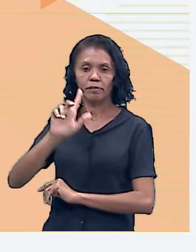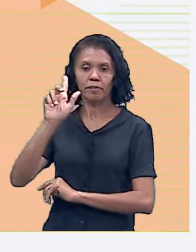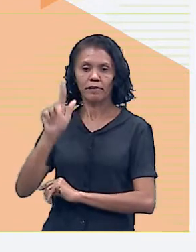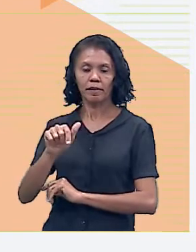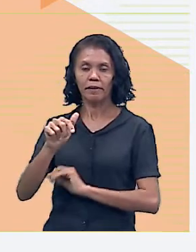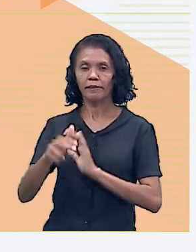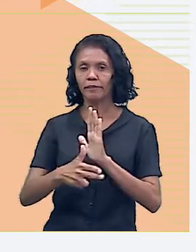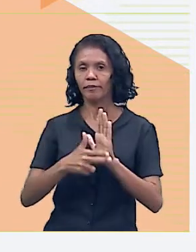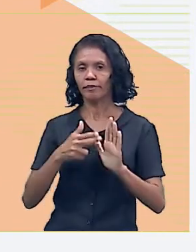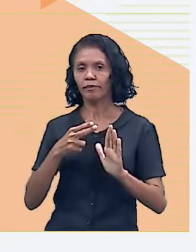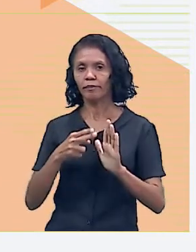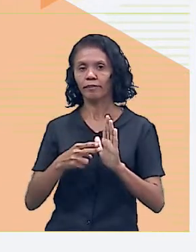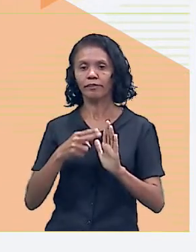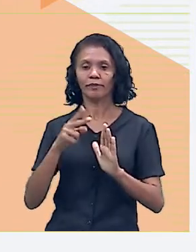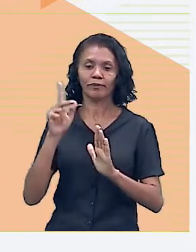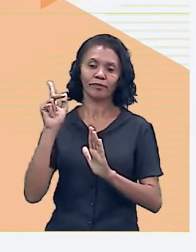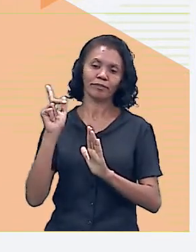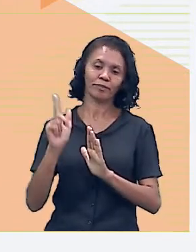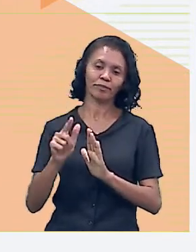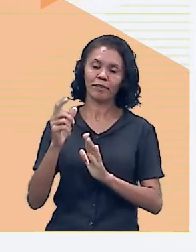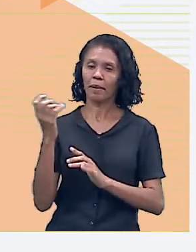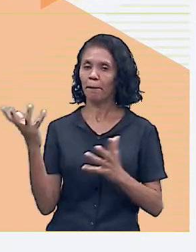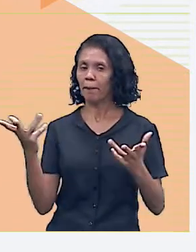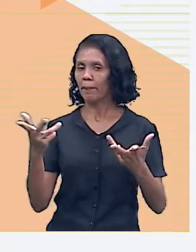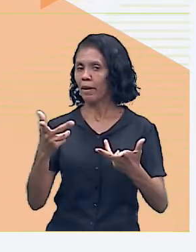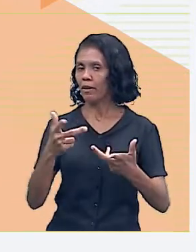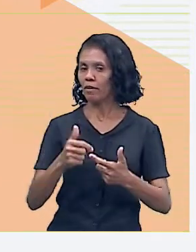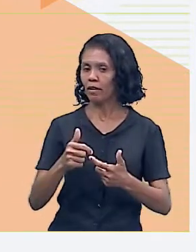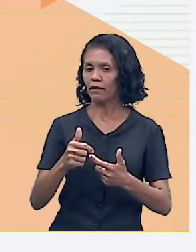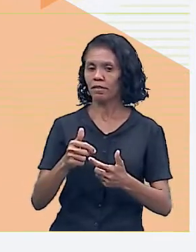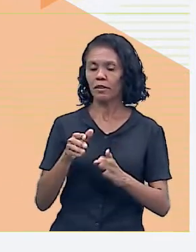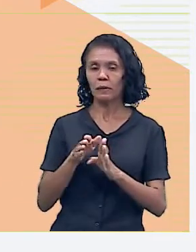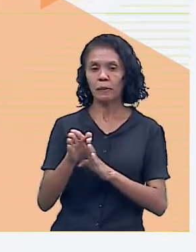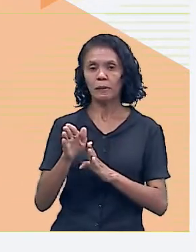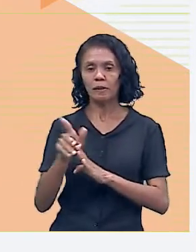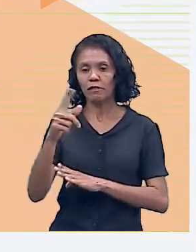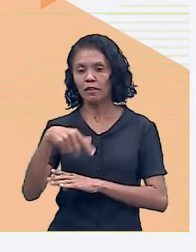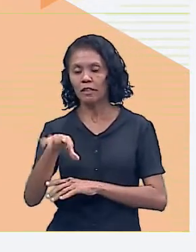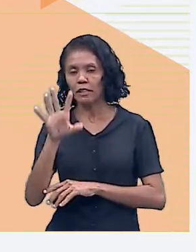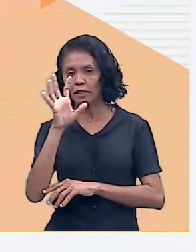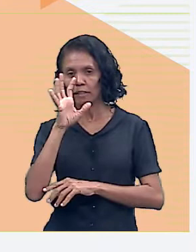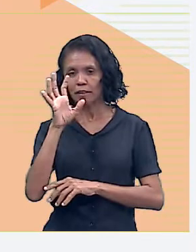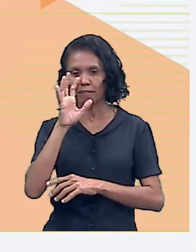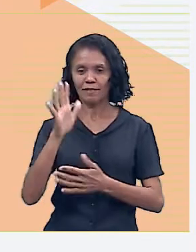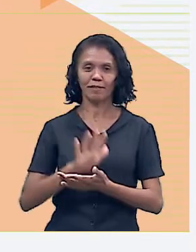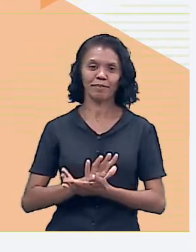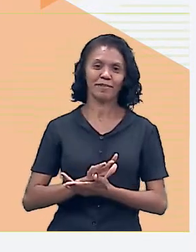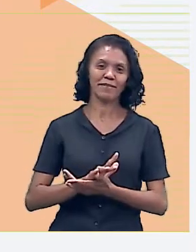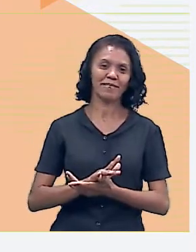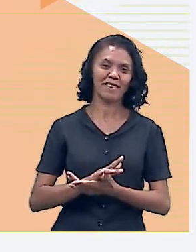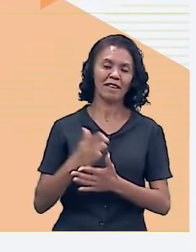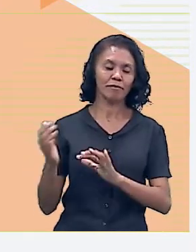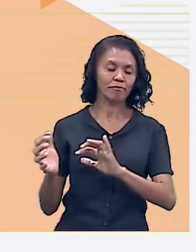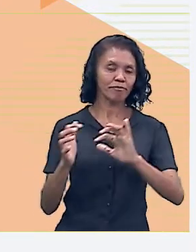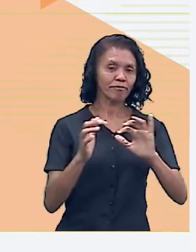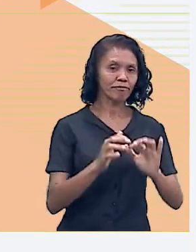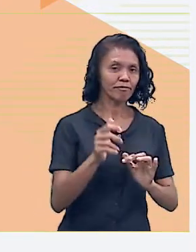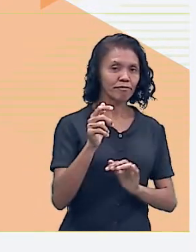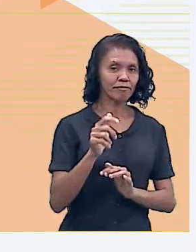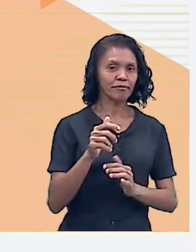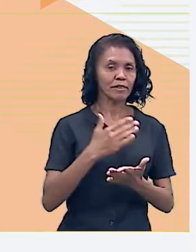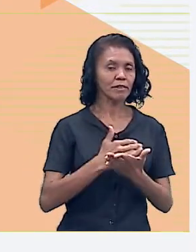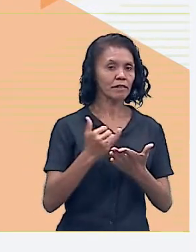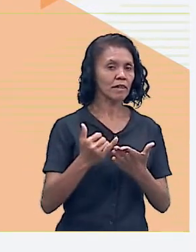fato é recomendável assistir certo então sem mais delongas vamos passar aqui para nossa aula de hoje de